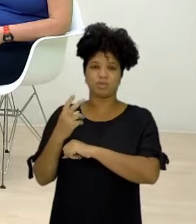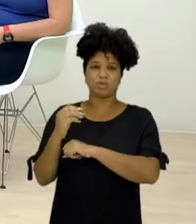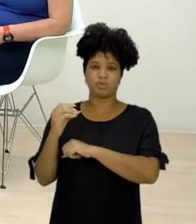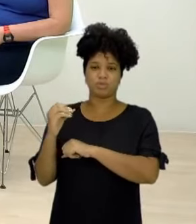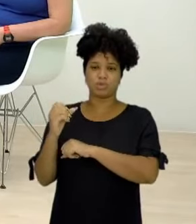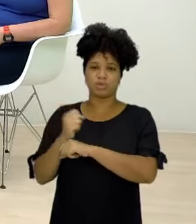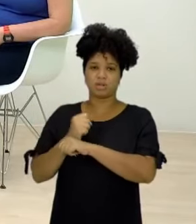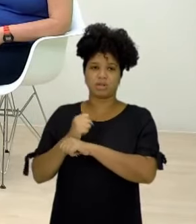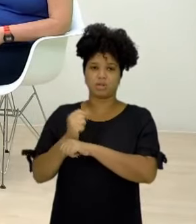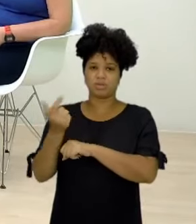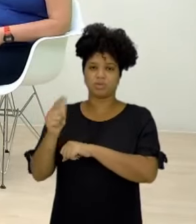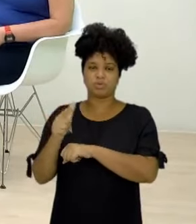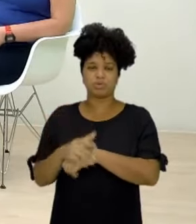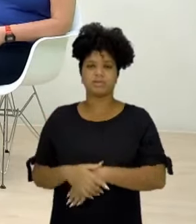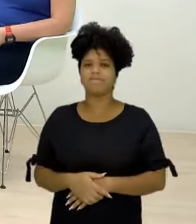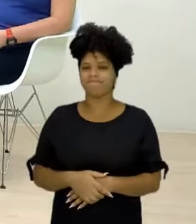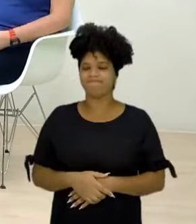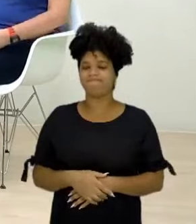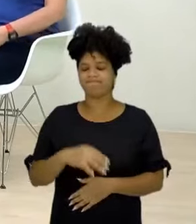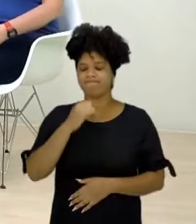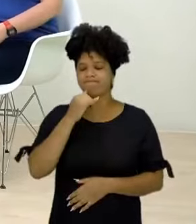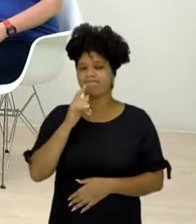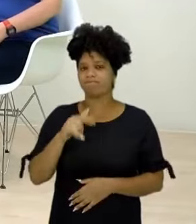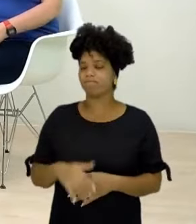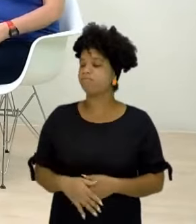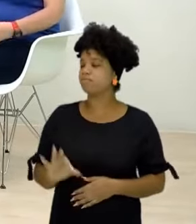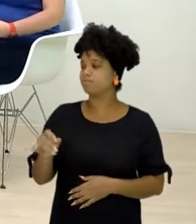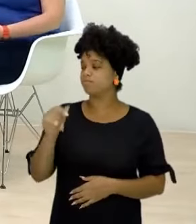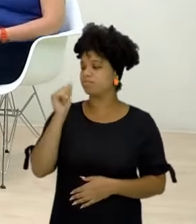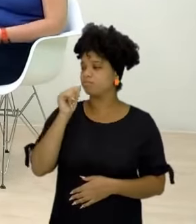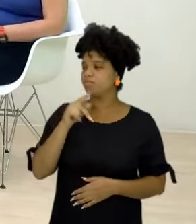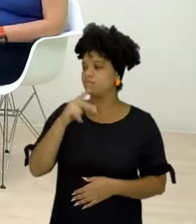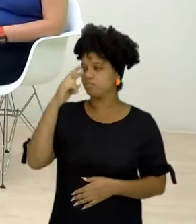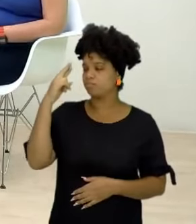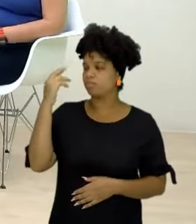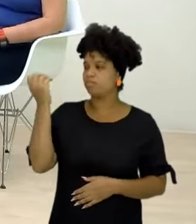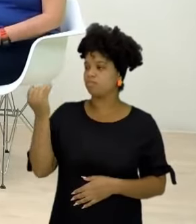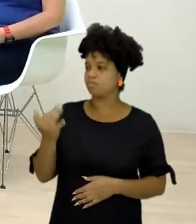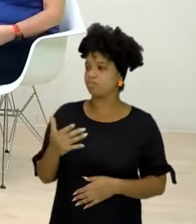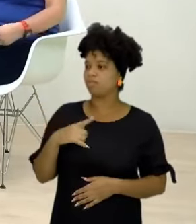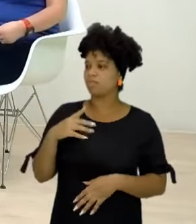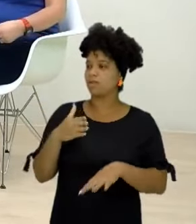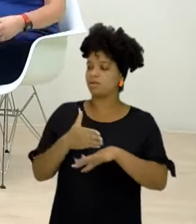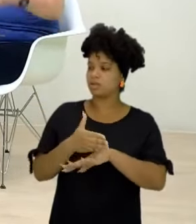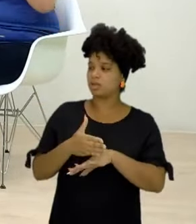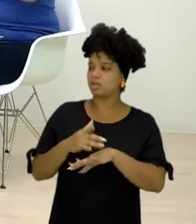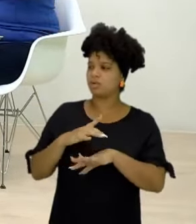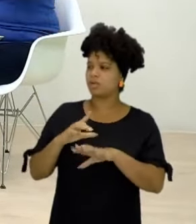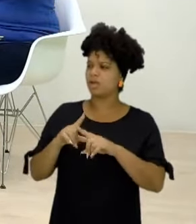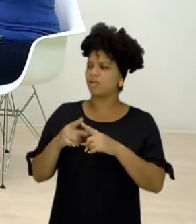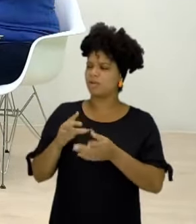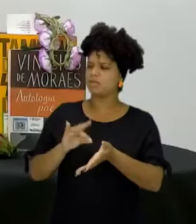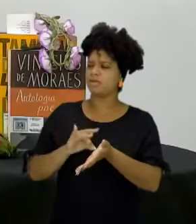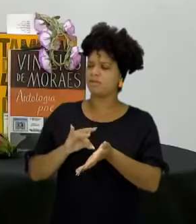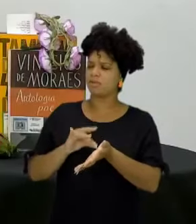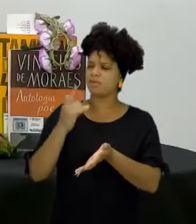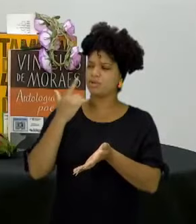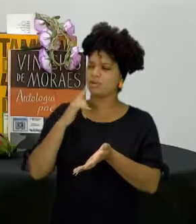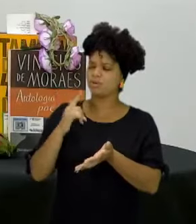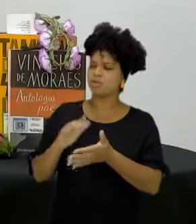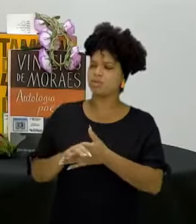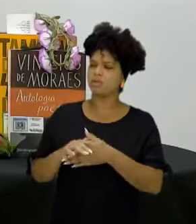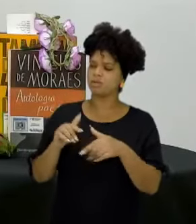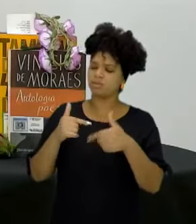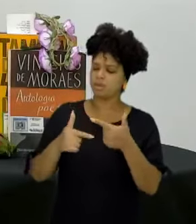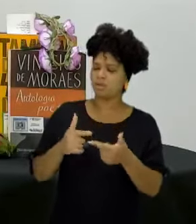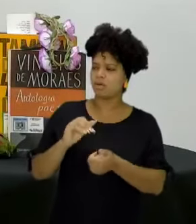Sim. Triste, né? E como você disse, né? Teve o acesso, mas será que conseguia desenvolver o seu trabalho quando